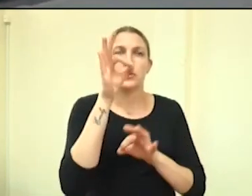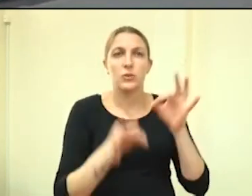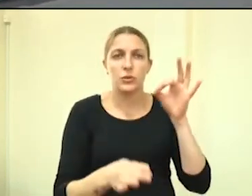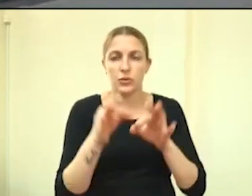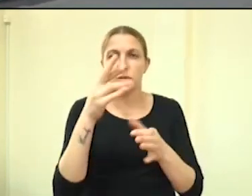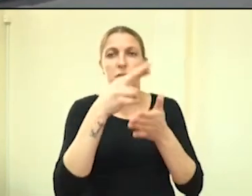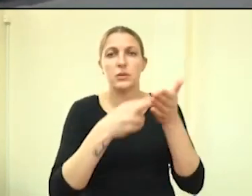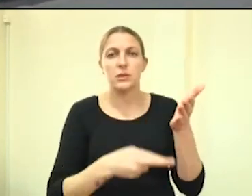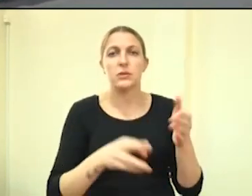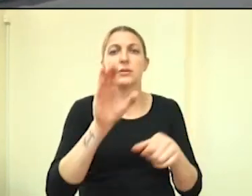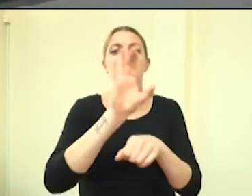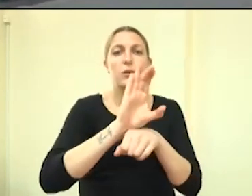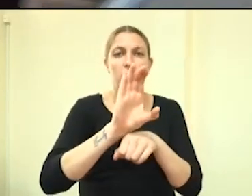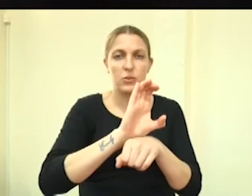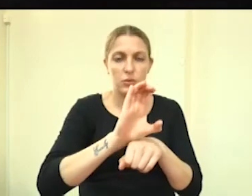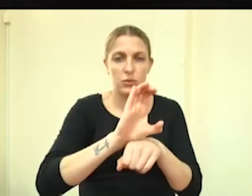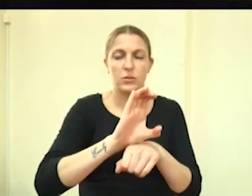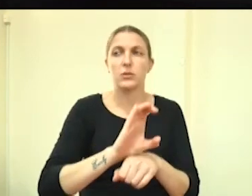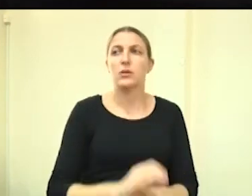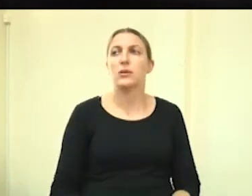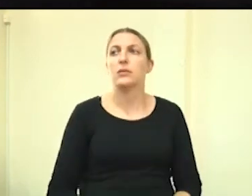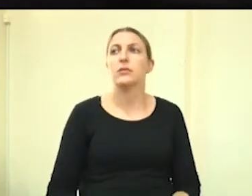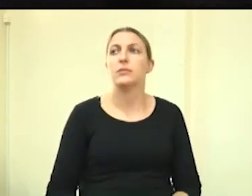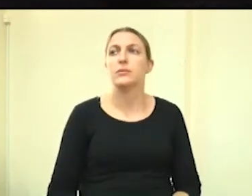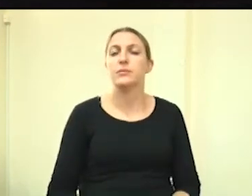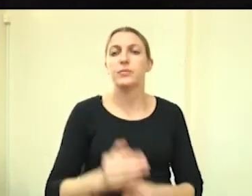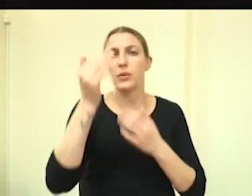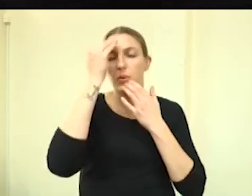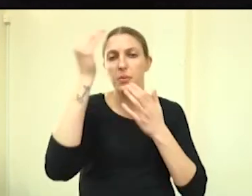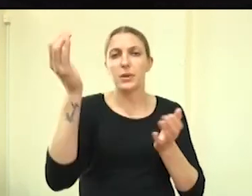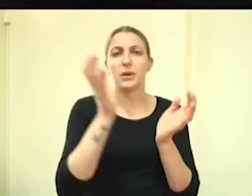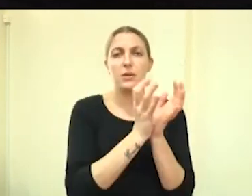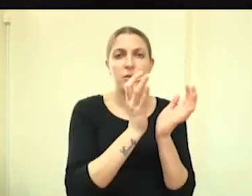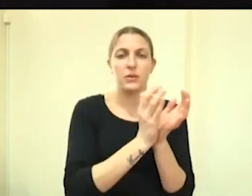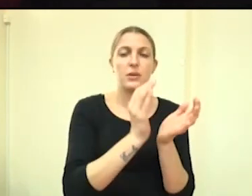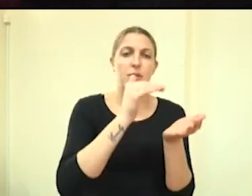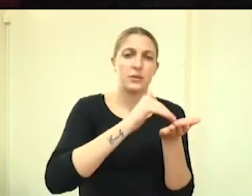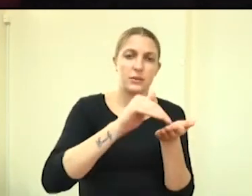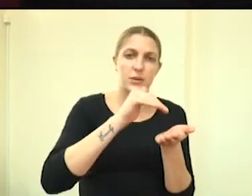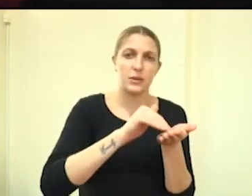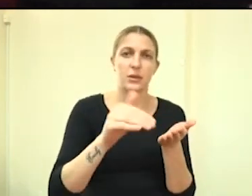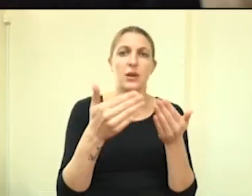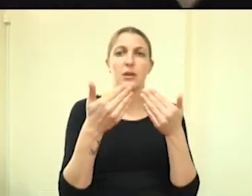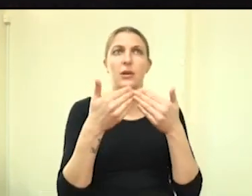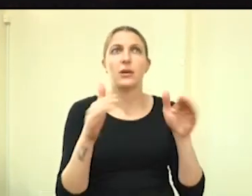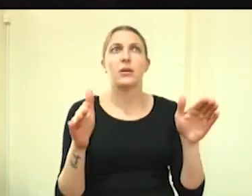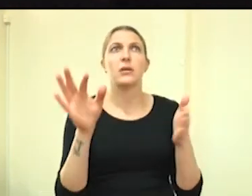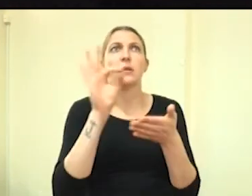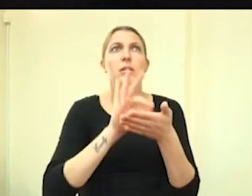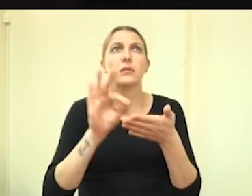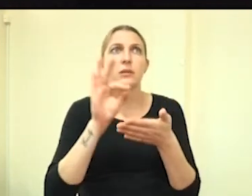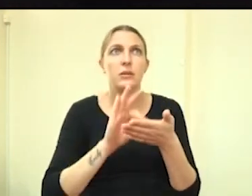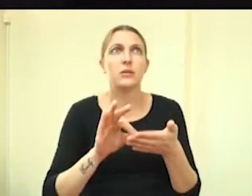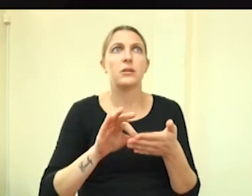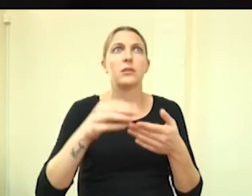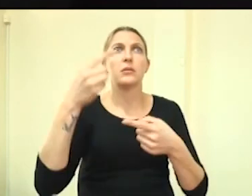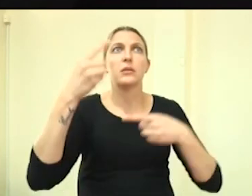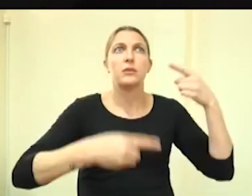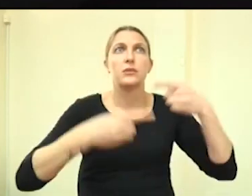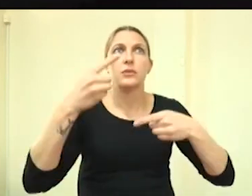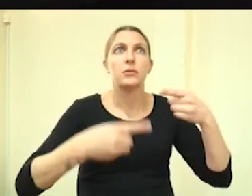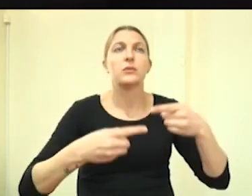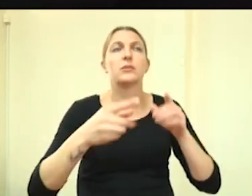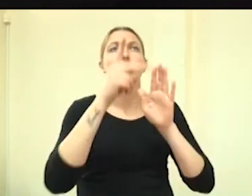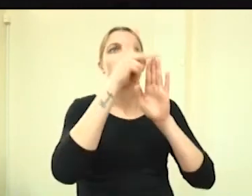Constitucional. Lido, senhor Presidente. Obrigado, nobre colega secretário. Vamos, então, abrir a inscrição ao período de discussão